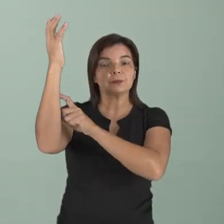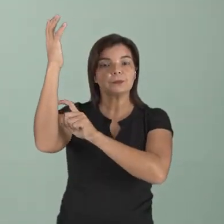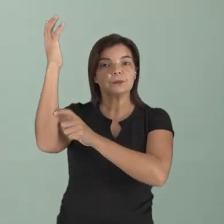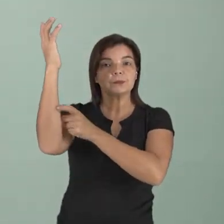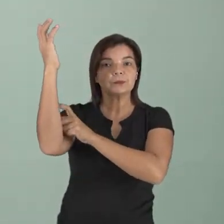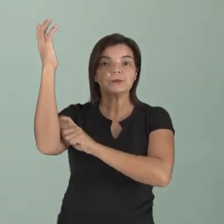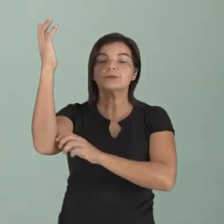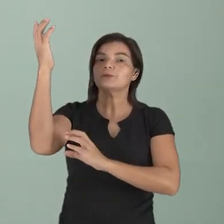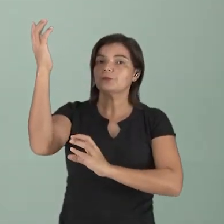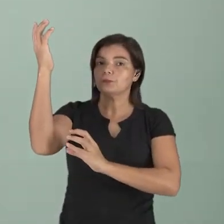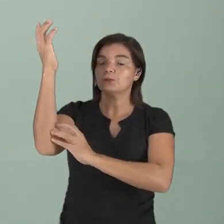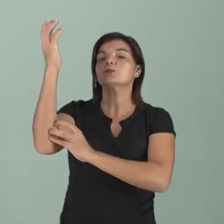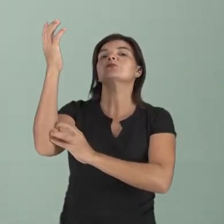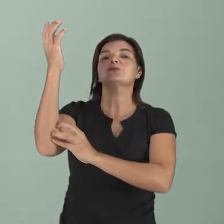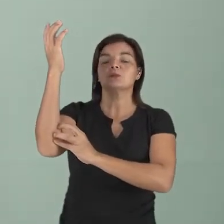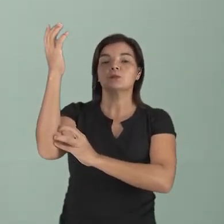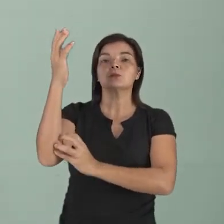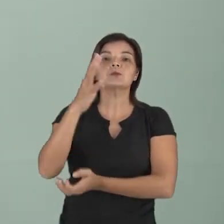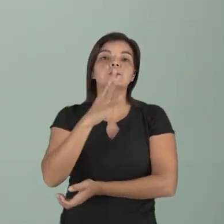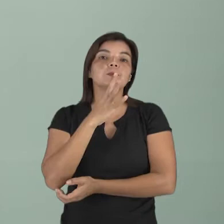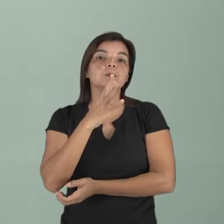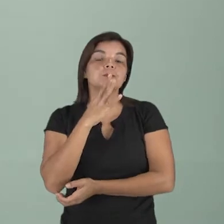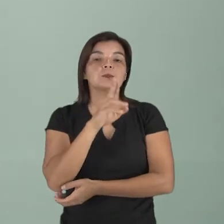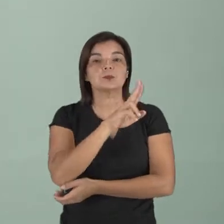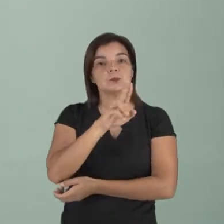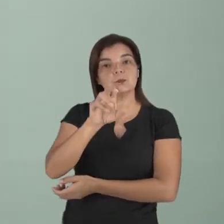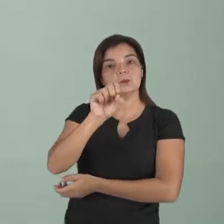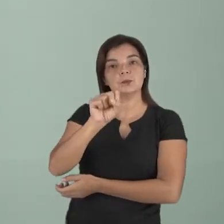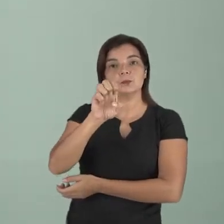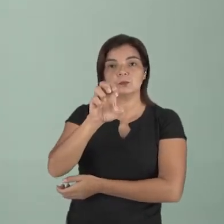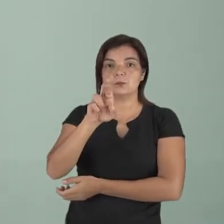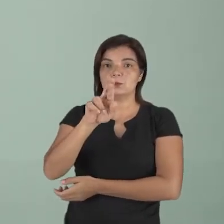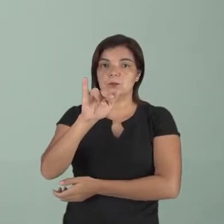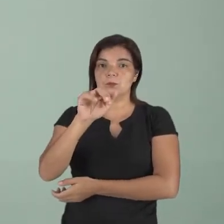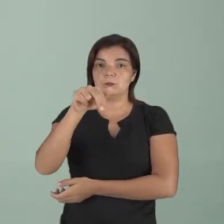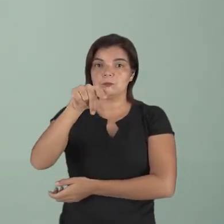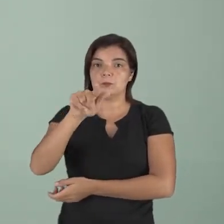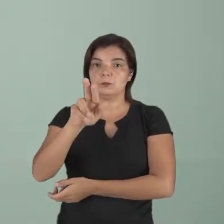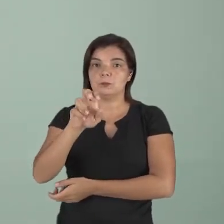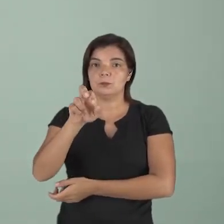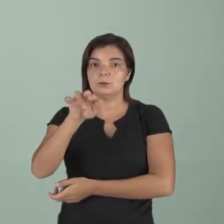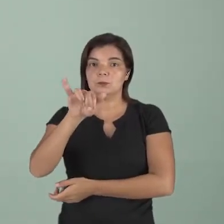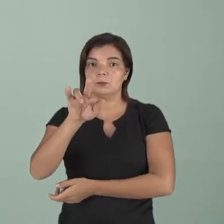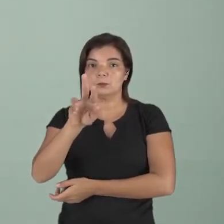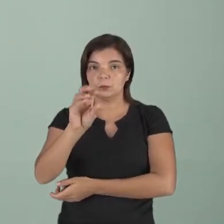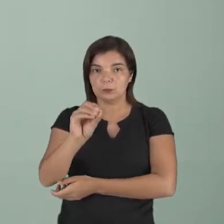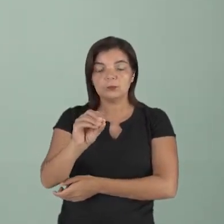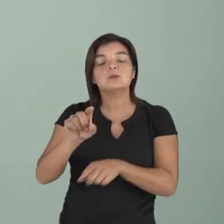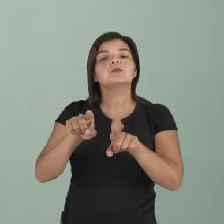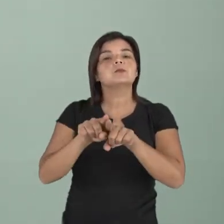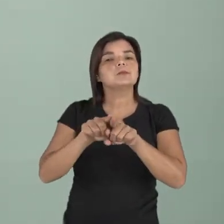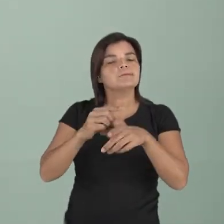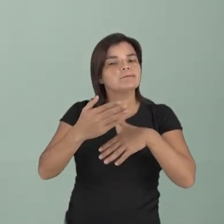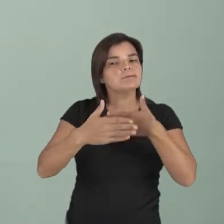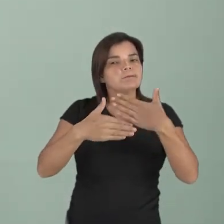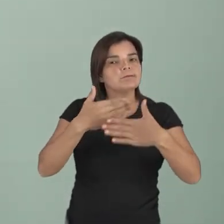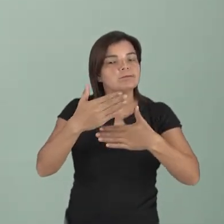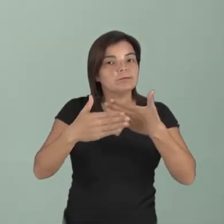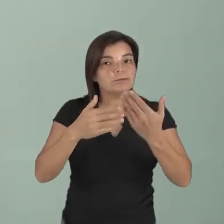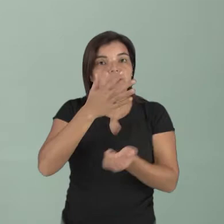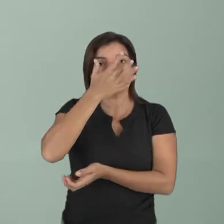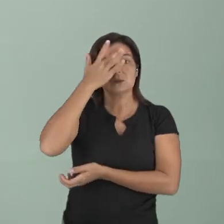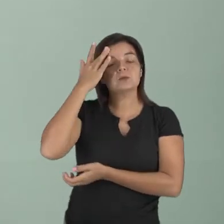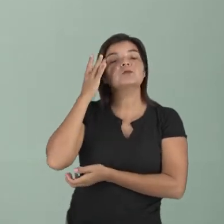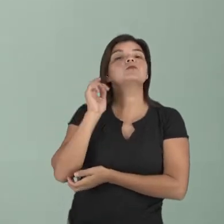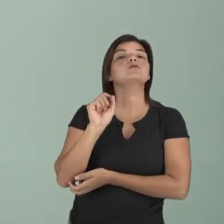eles vão se tornar o que a gente conhece hoje como seringueiros, certo? E aí, acaba que, nesse processo, essas